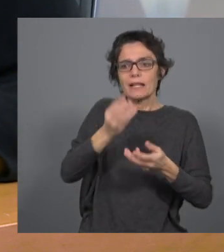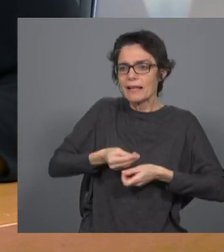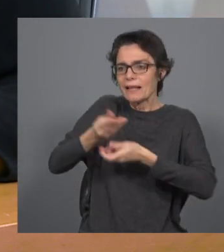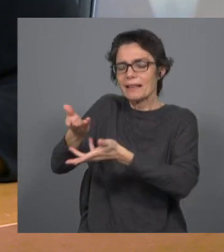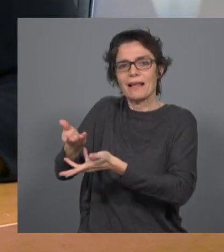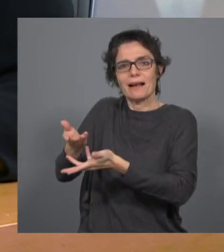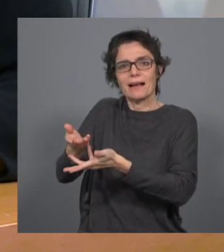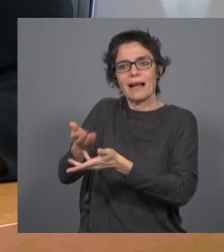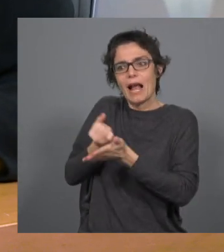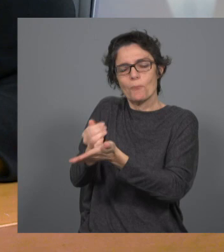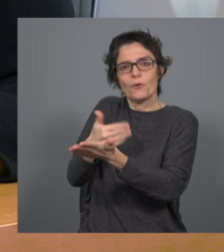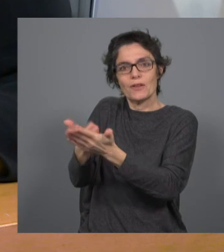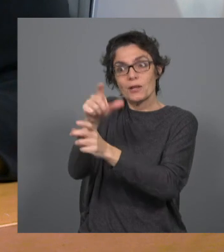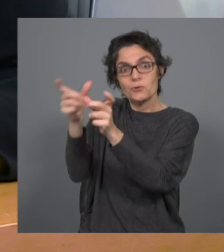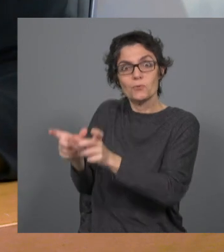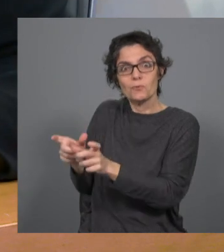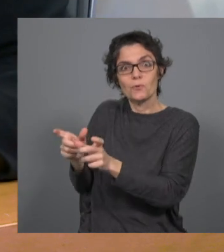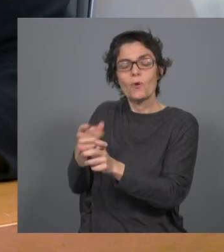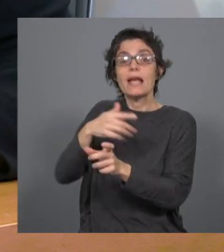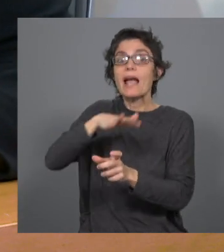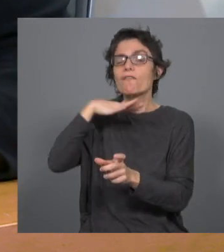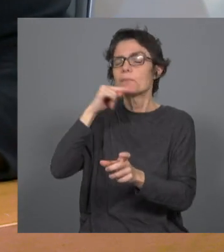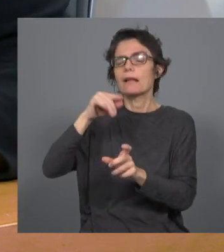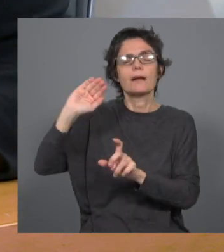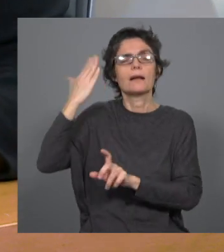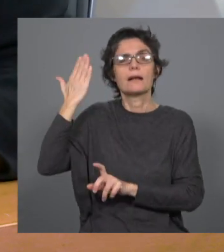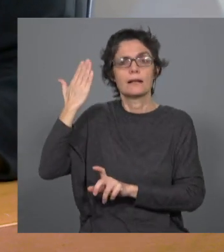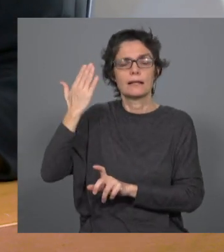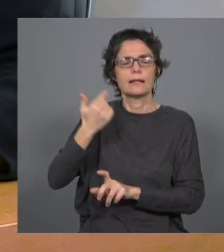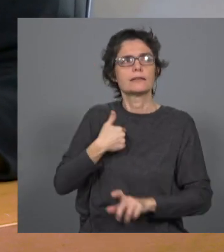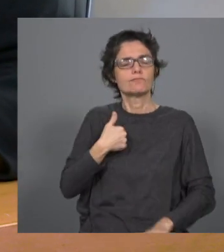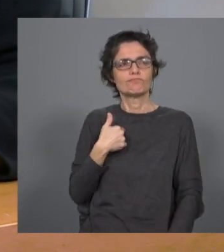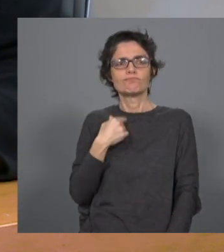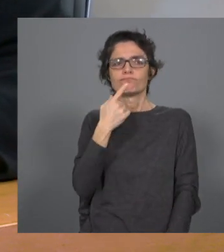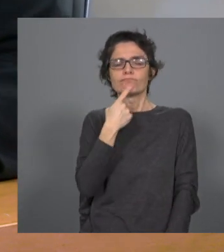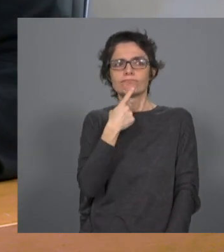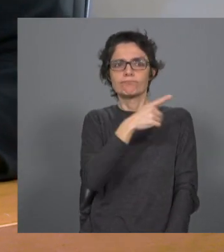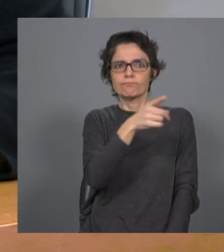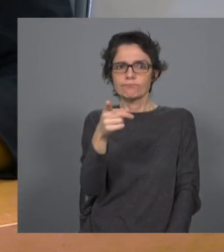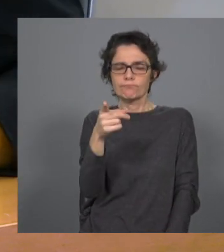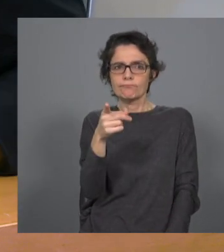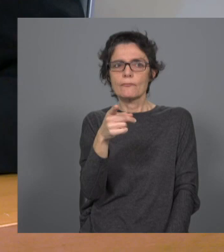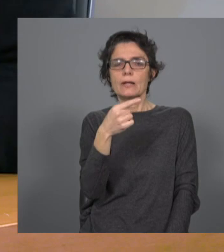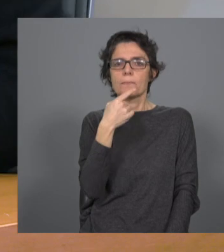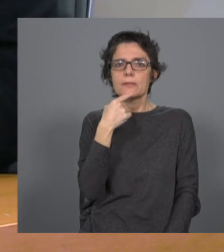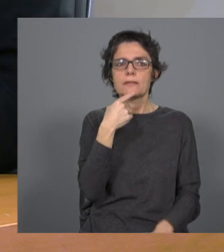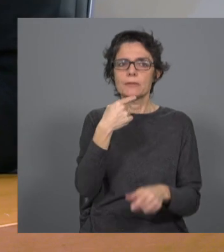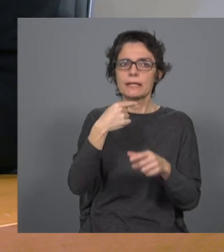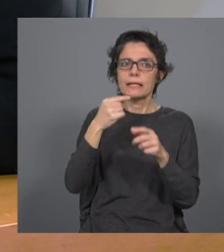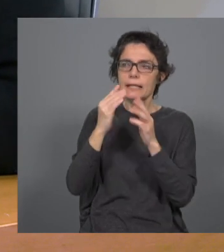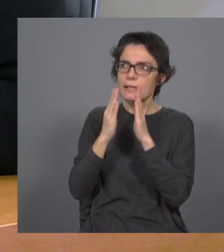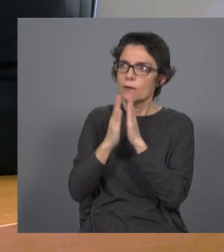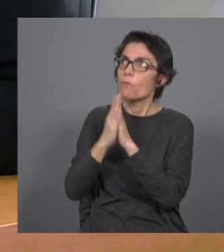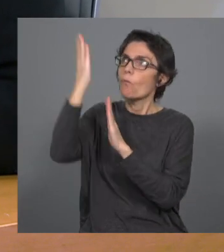mas também a família estava ali no centro. E eu, através do testemunho delas, senti esta interpelação e senti que Deus me chamava a